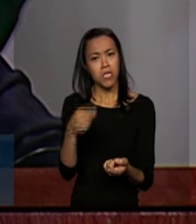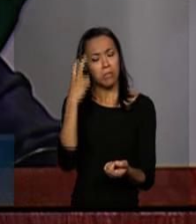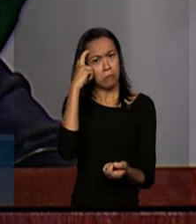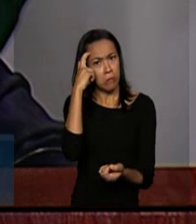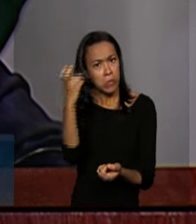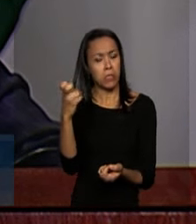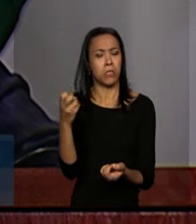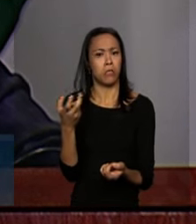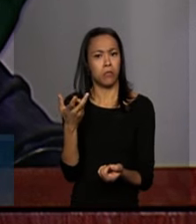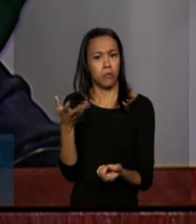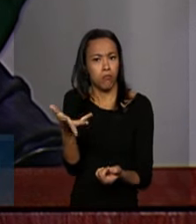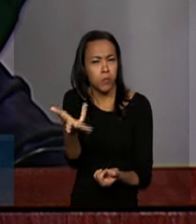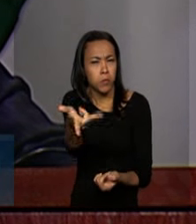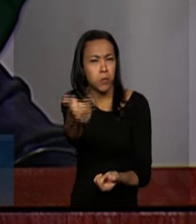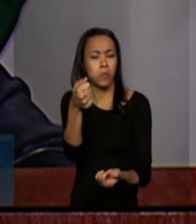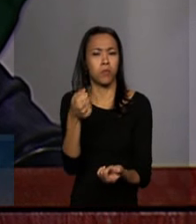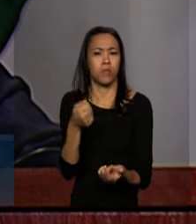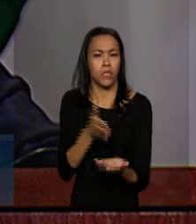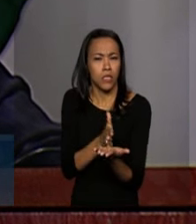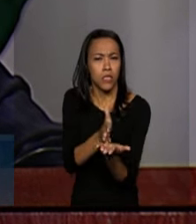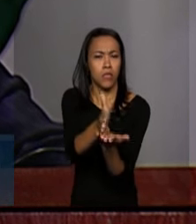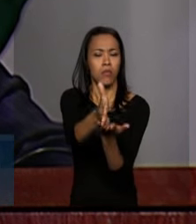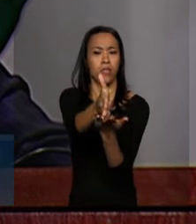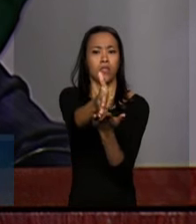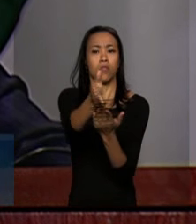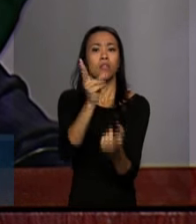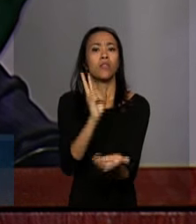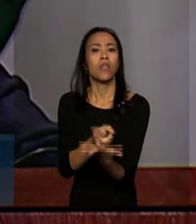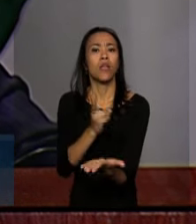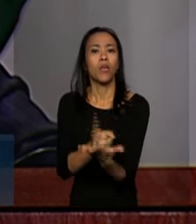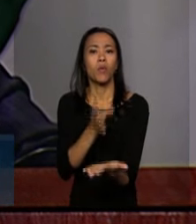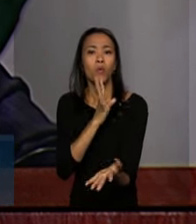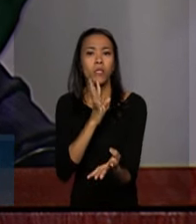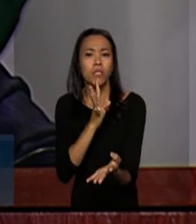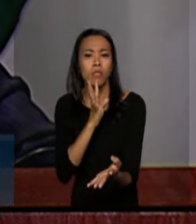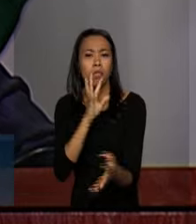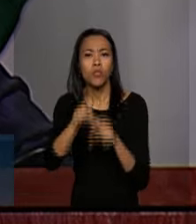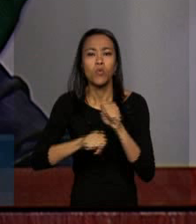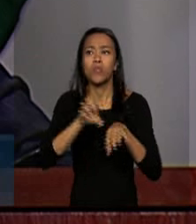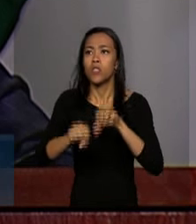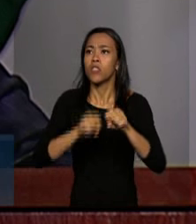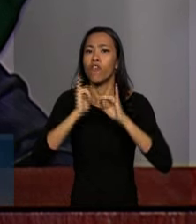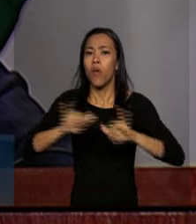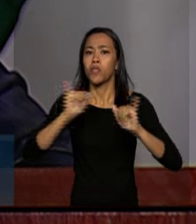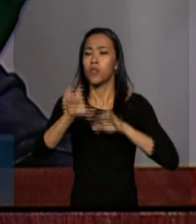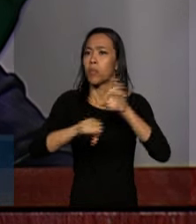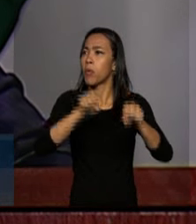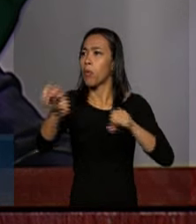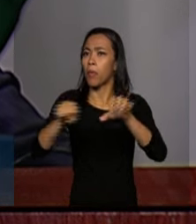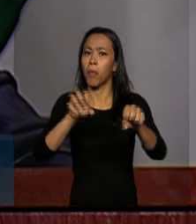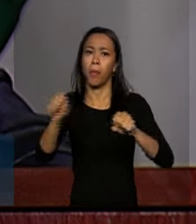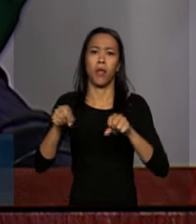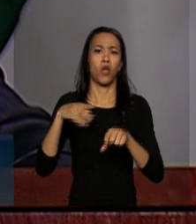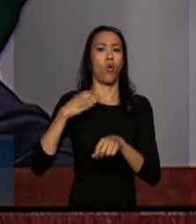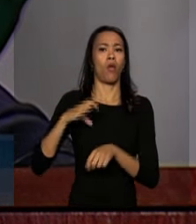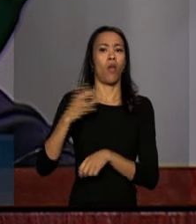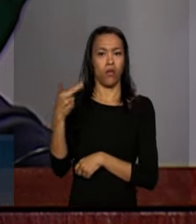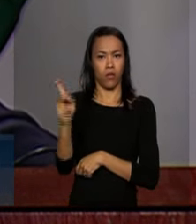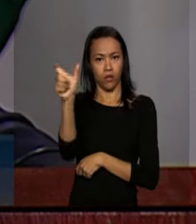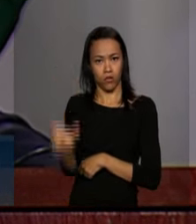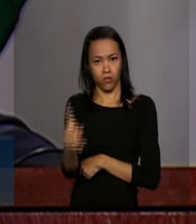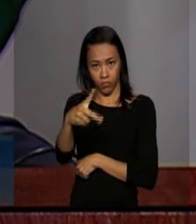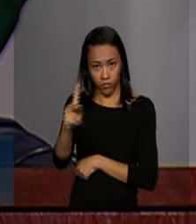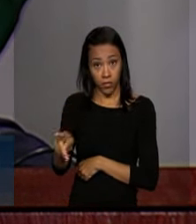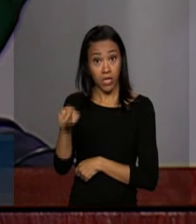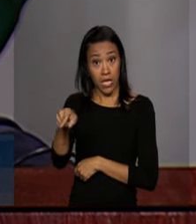inteligência aguçada, pela determinação em manter atualizadas suas qualificações profissionais, pela disposição e coragem de